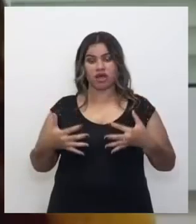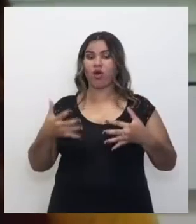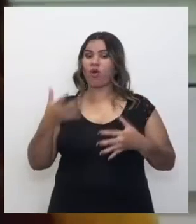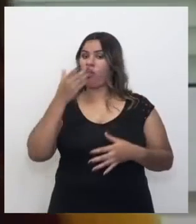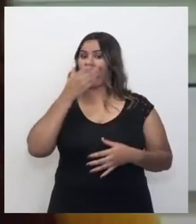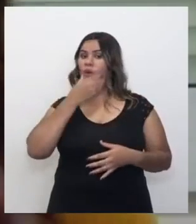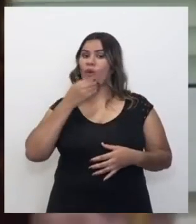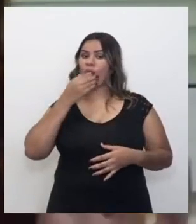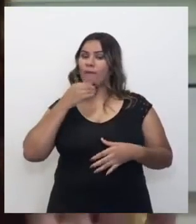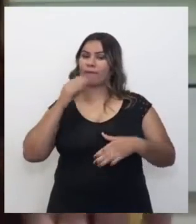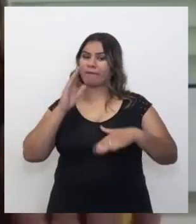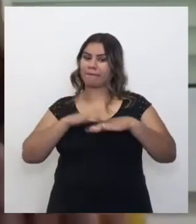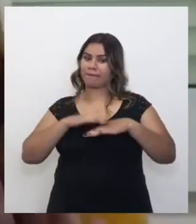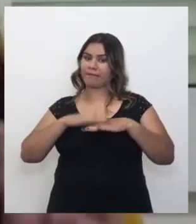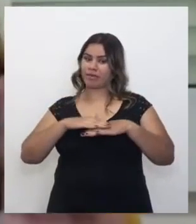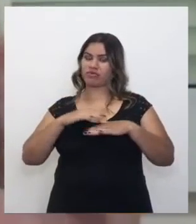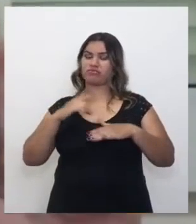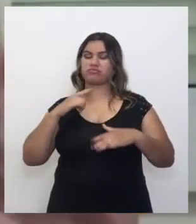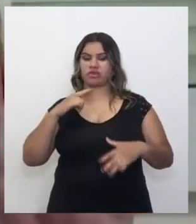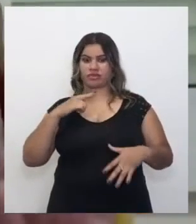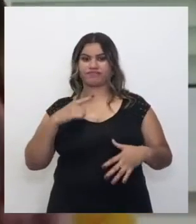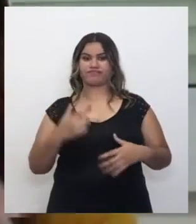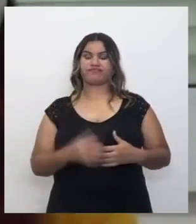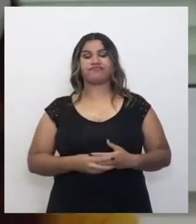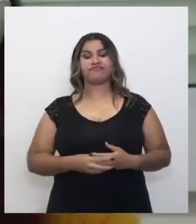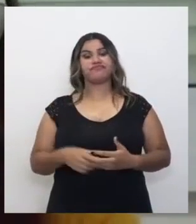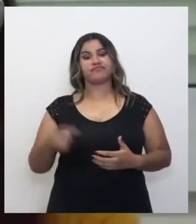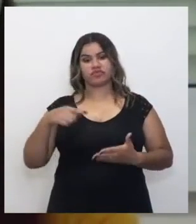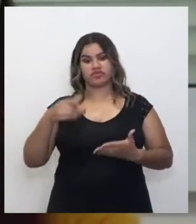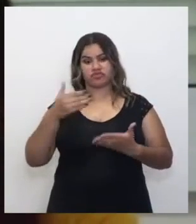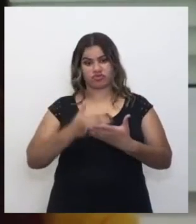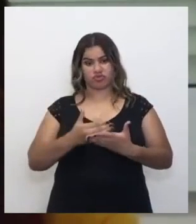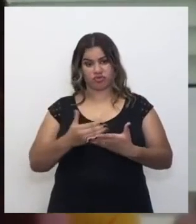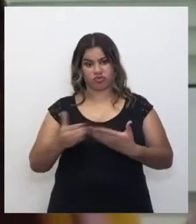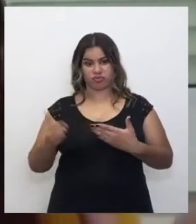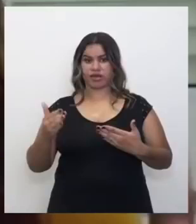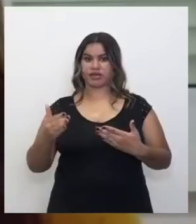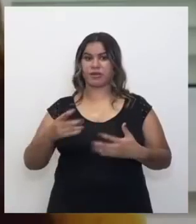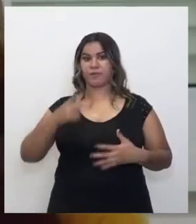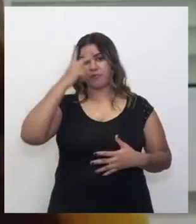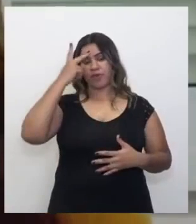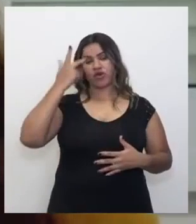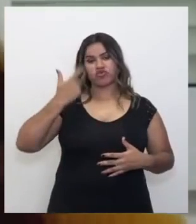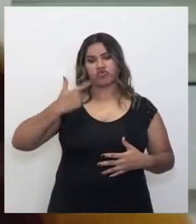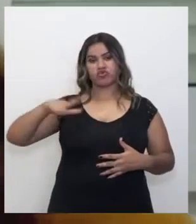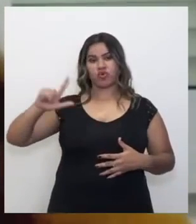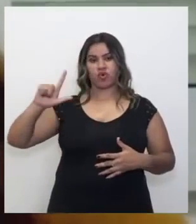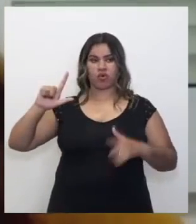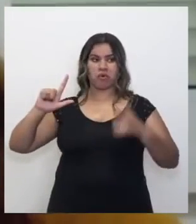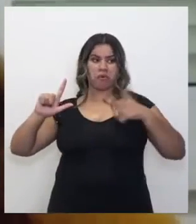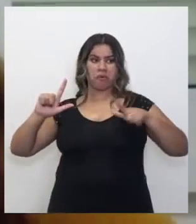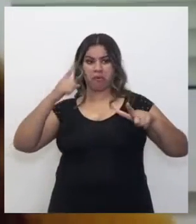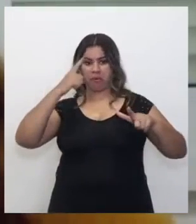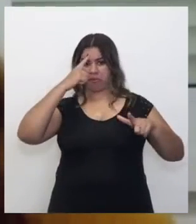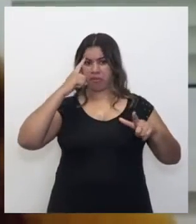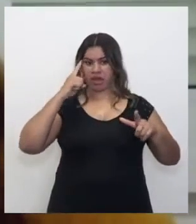ocupa uma posição. Então, a gente já parte daí. Não há quem esteja fora da vida